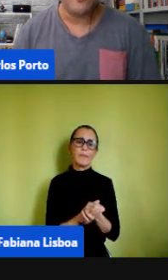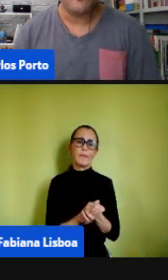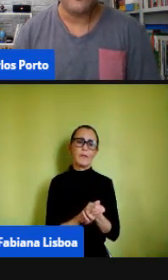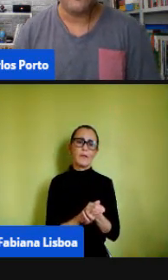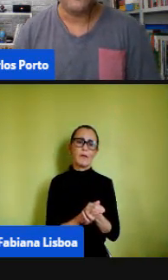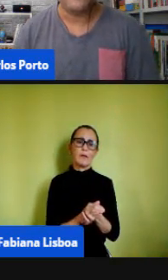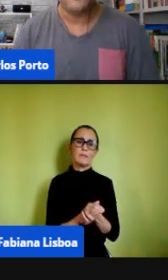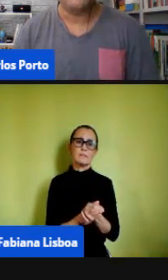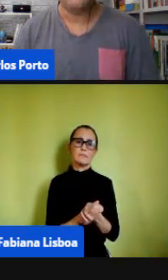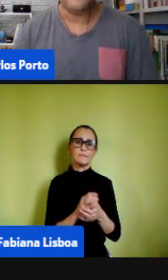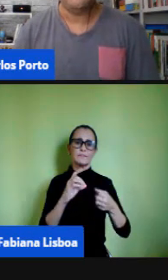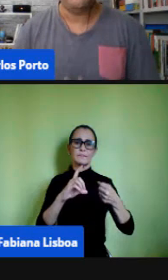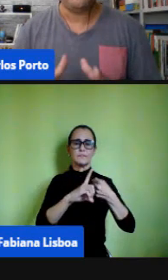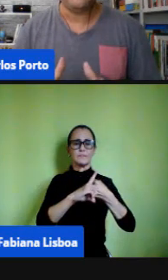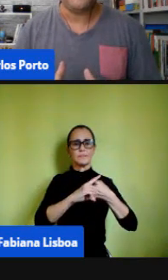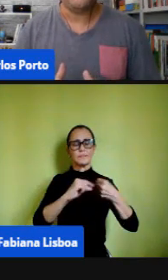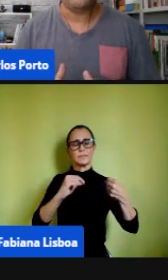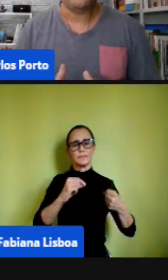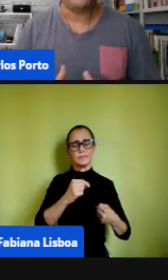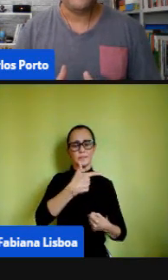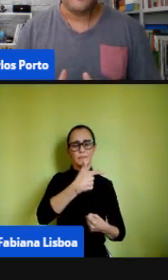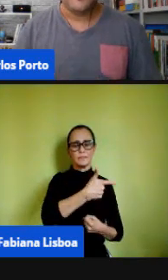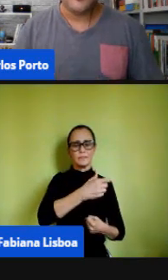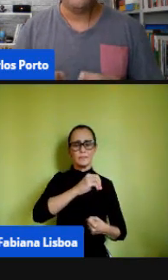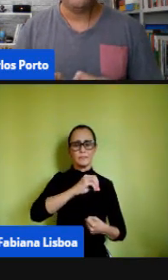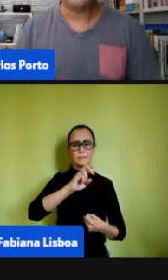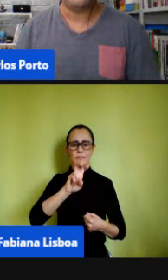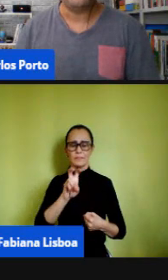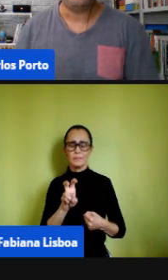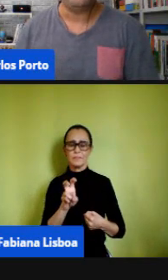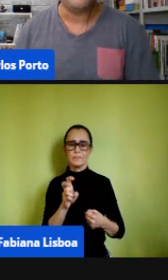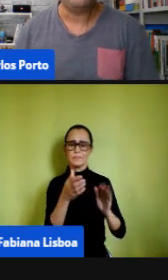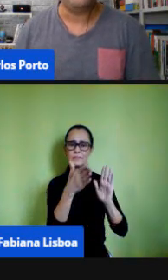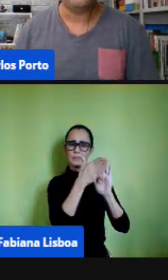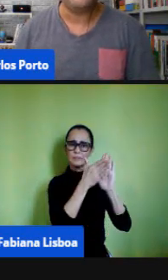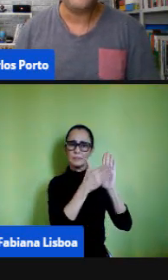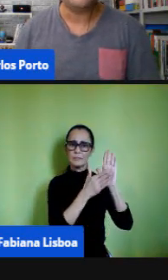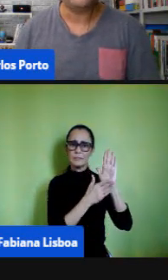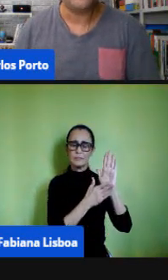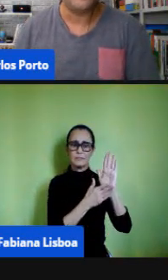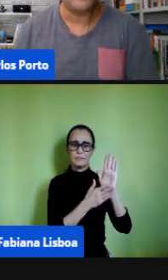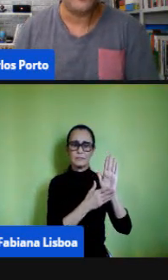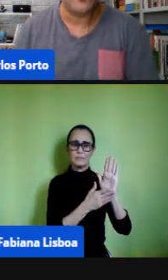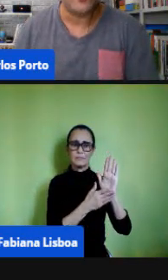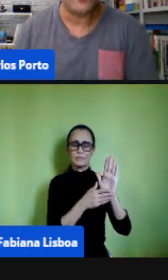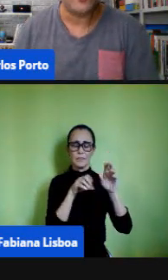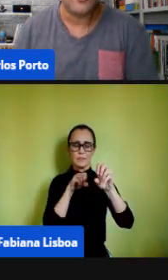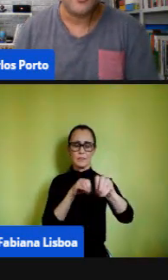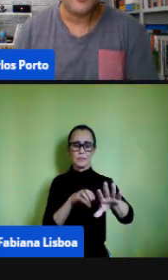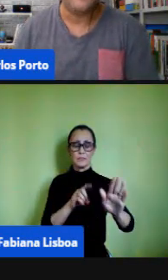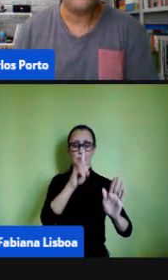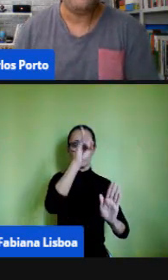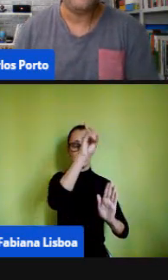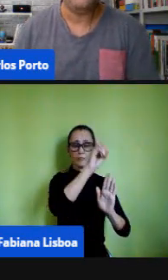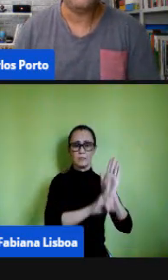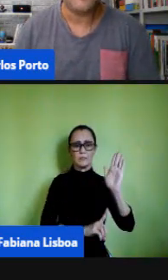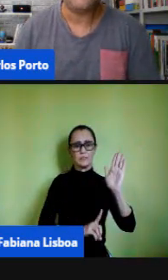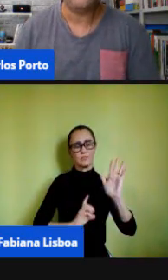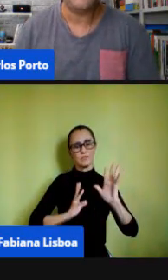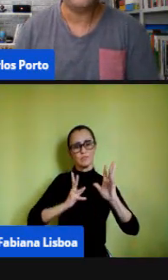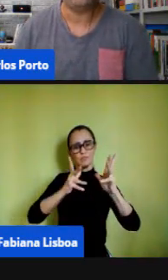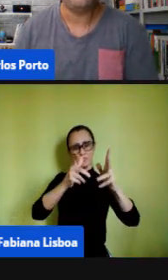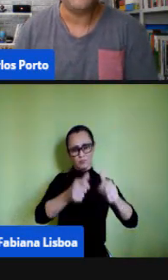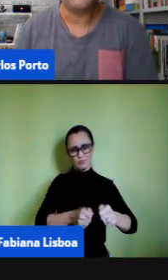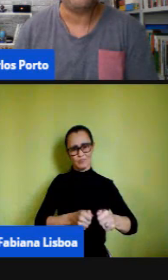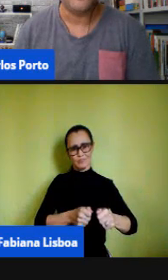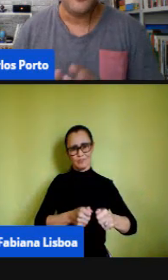O artigo 205, ele diz o seguinte: a educação é um direito de todos e dever do